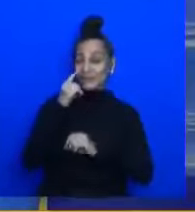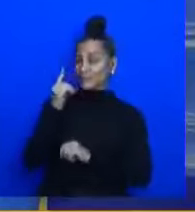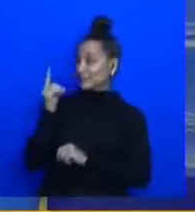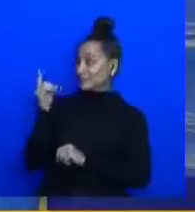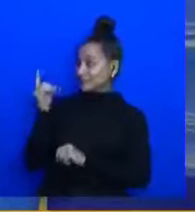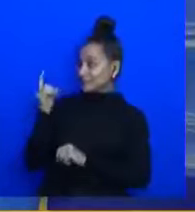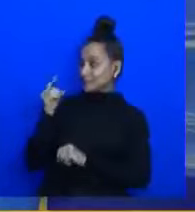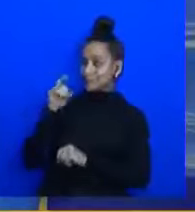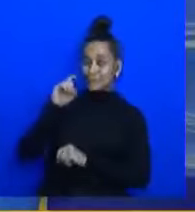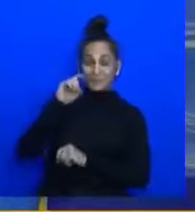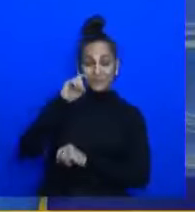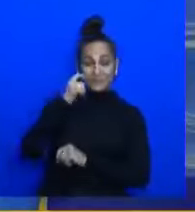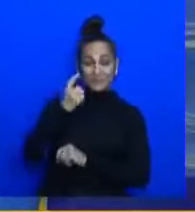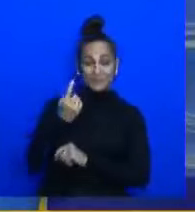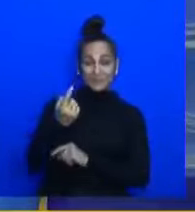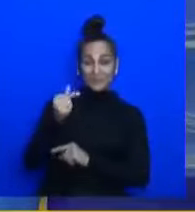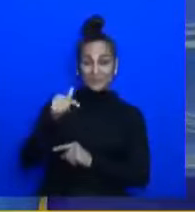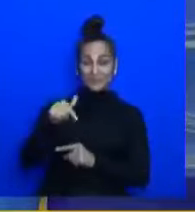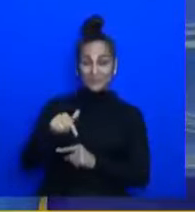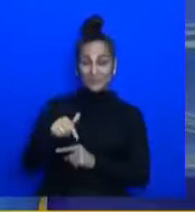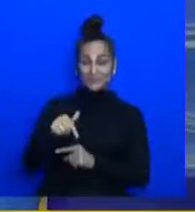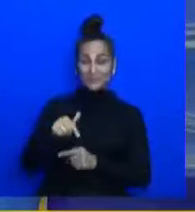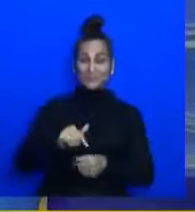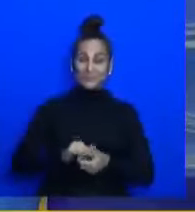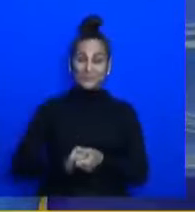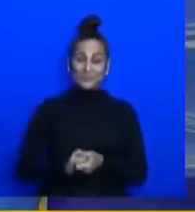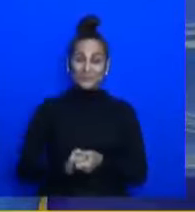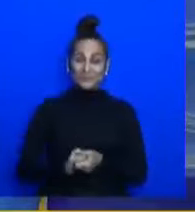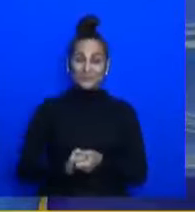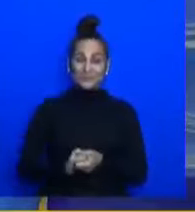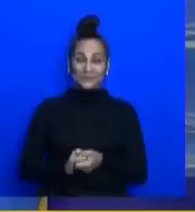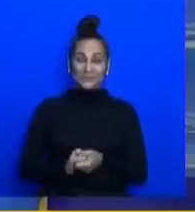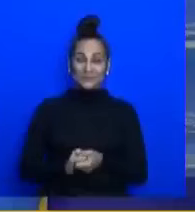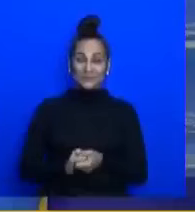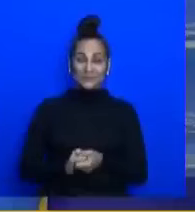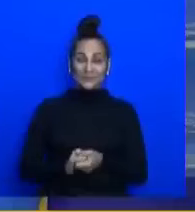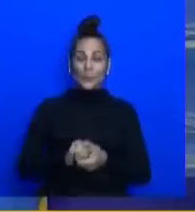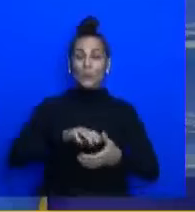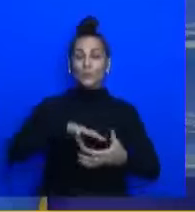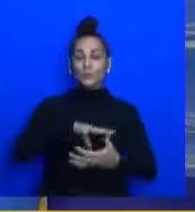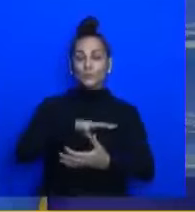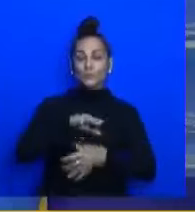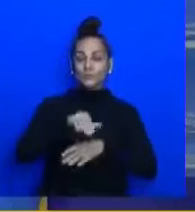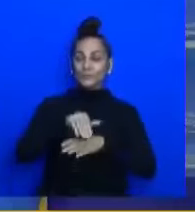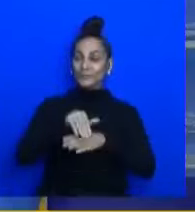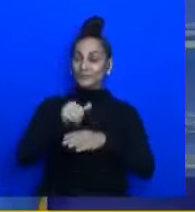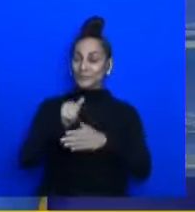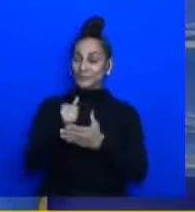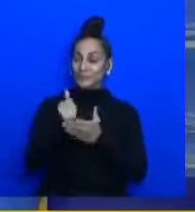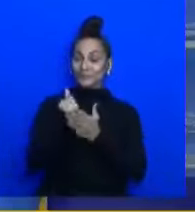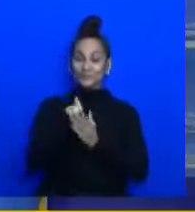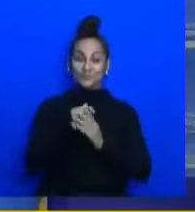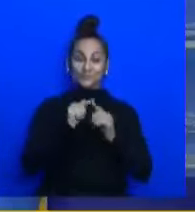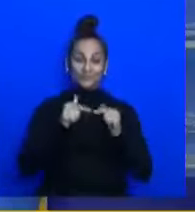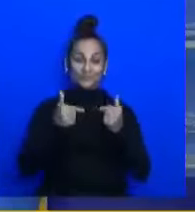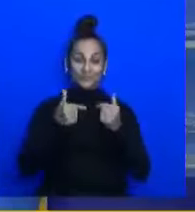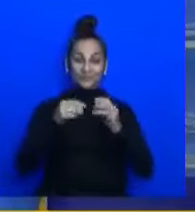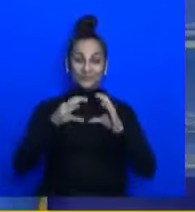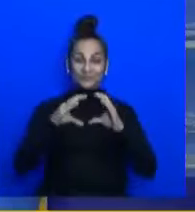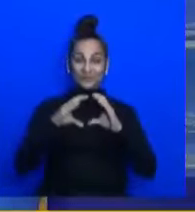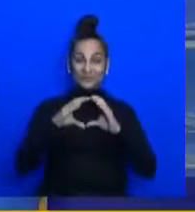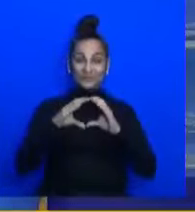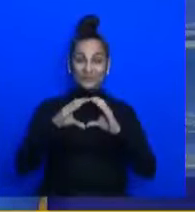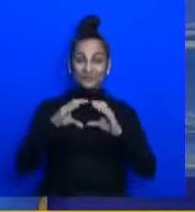Bola preta, 17. Preta número 17. O Globo girando, você chamando. A sorte chegando.